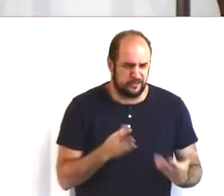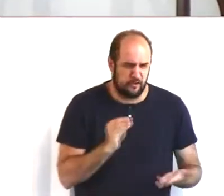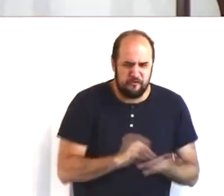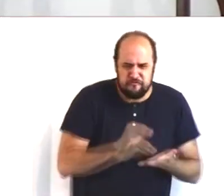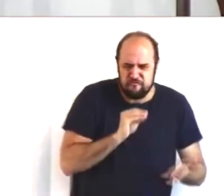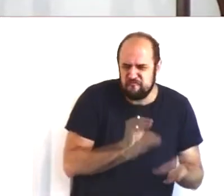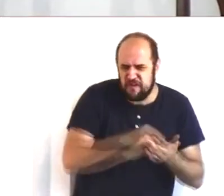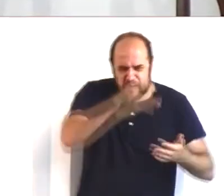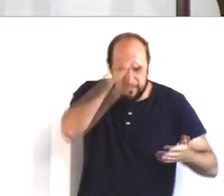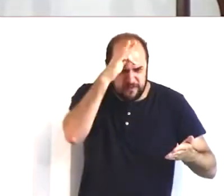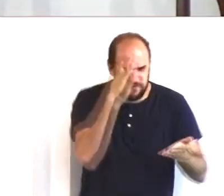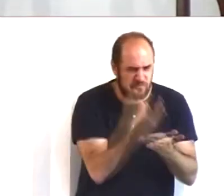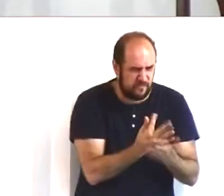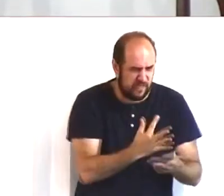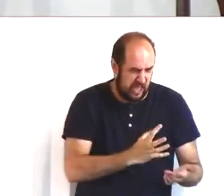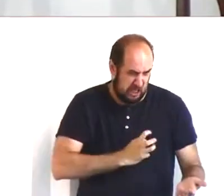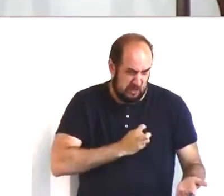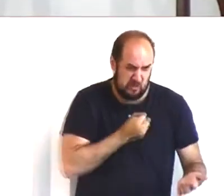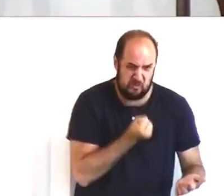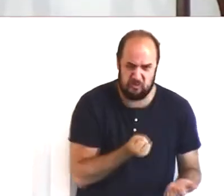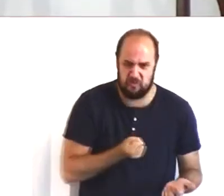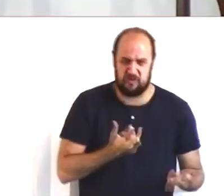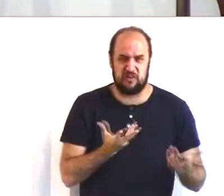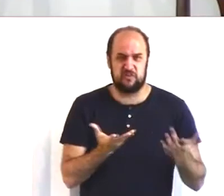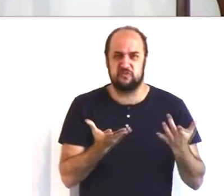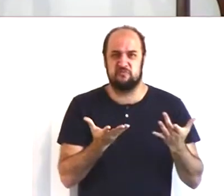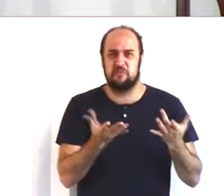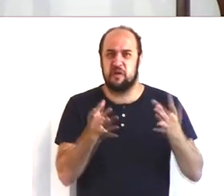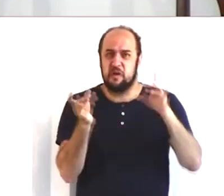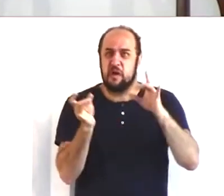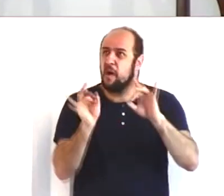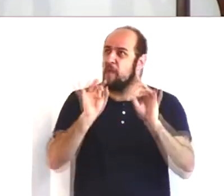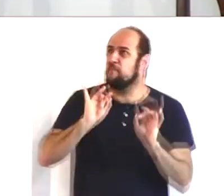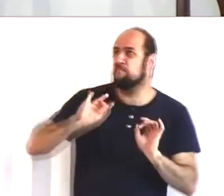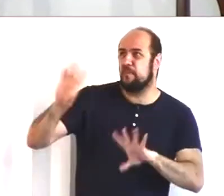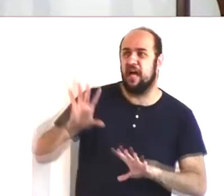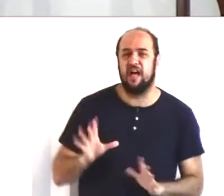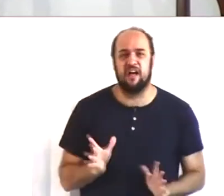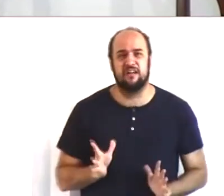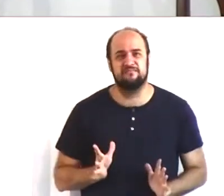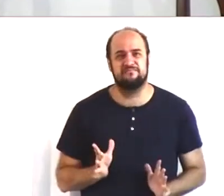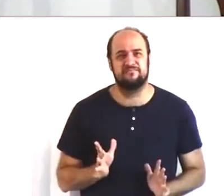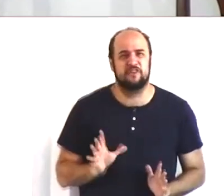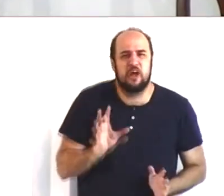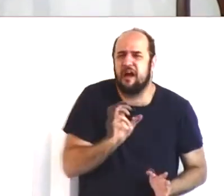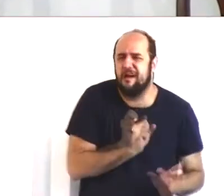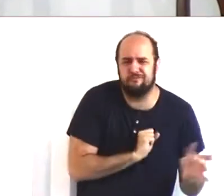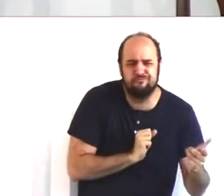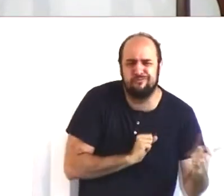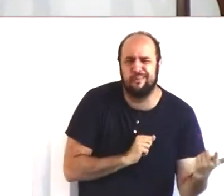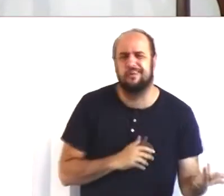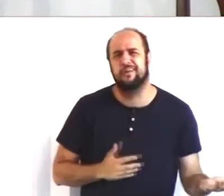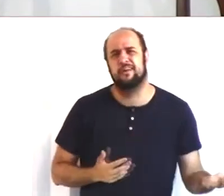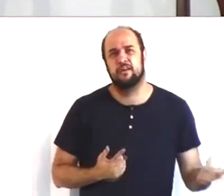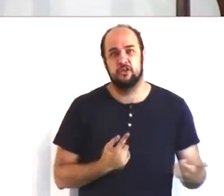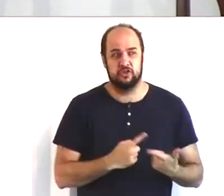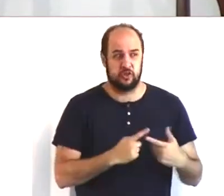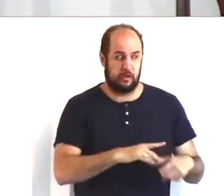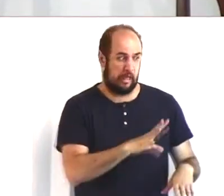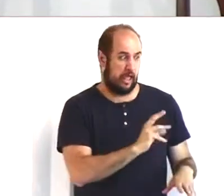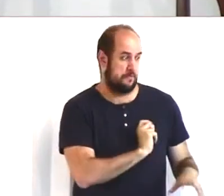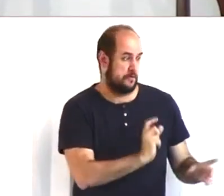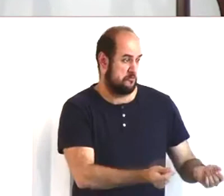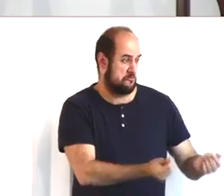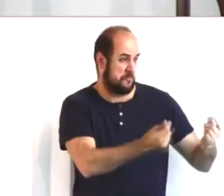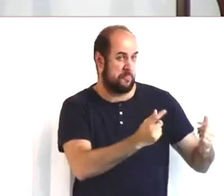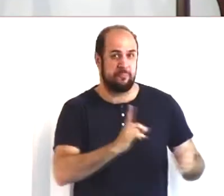seu estado de ódio às coisas de Deus. Eles deixaram de amar a Deus. Eles não amam mais a Deus, porque eles só amam um Deus que lhes dá